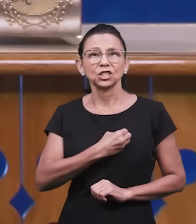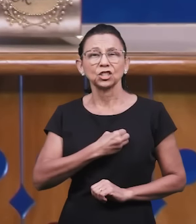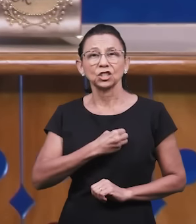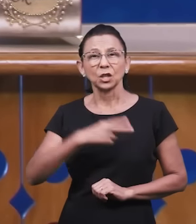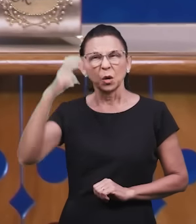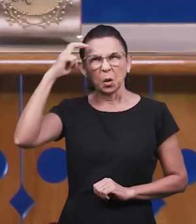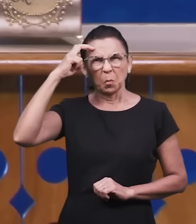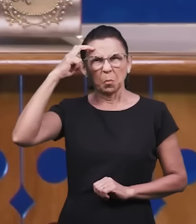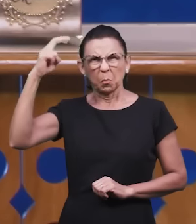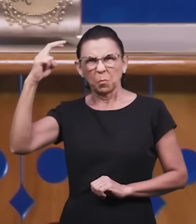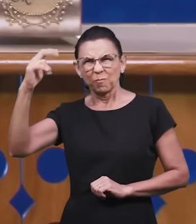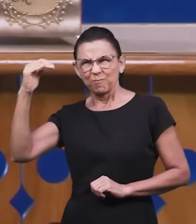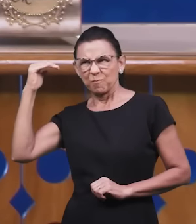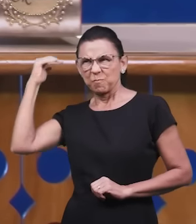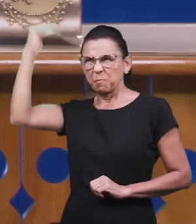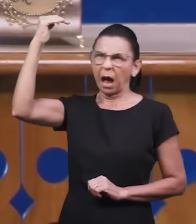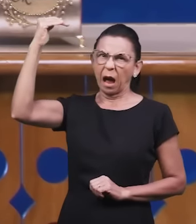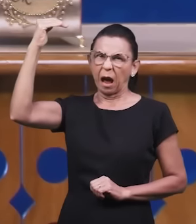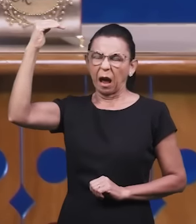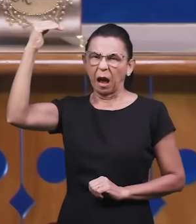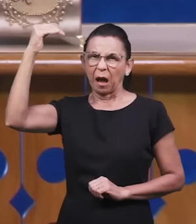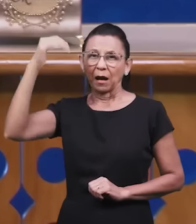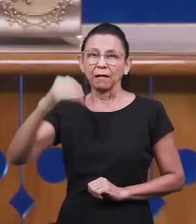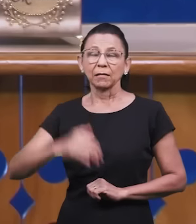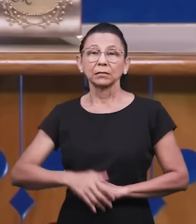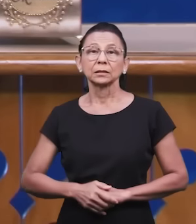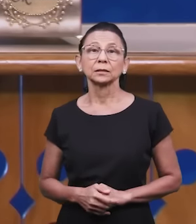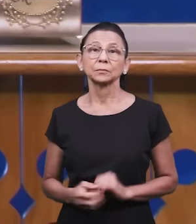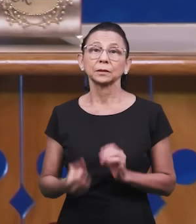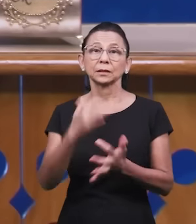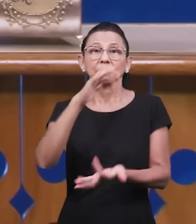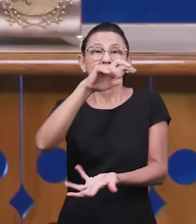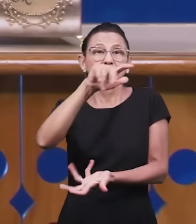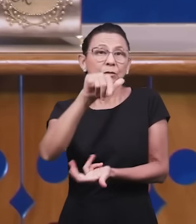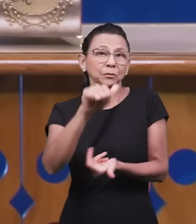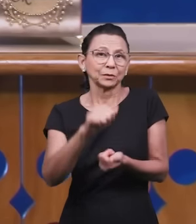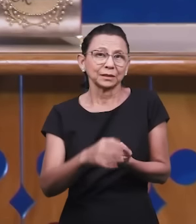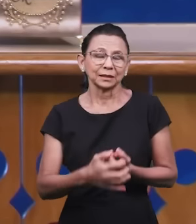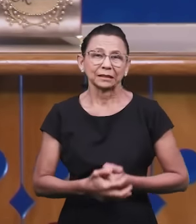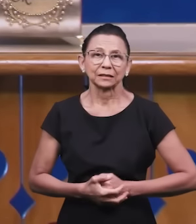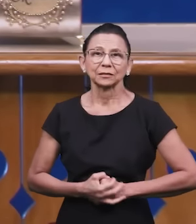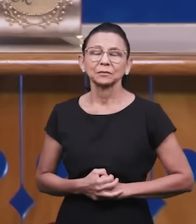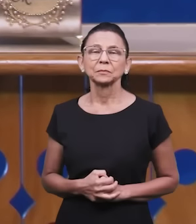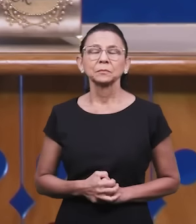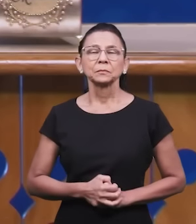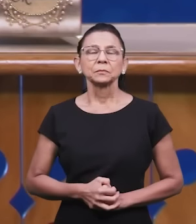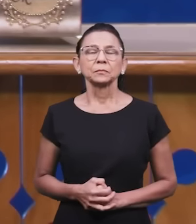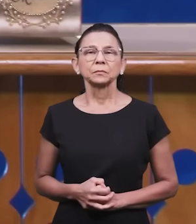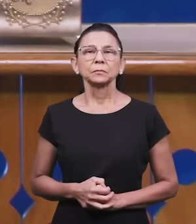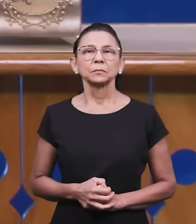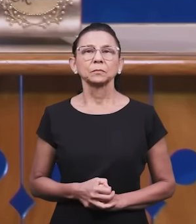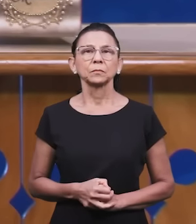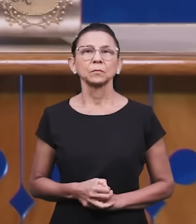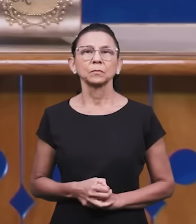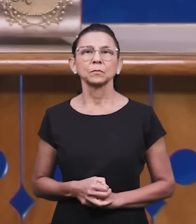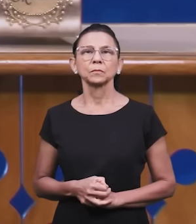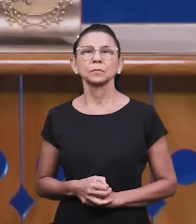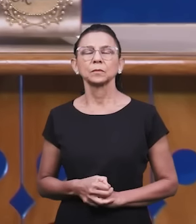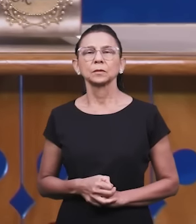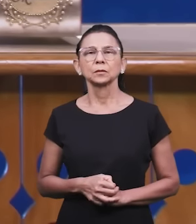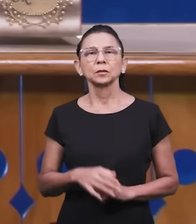A visão que os filósofos tinham, a maioria deles, era uma visão chamada deísta. Voltaire, Montesquieu, Rousseau, eles